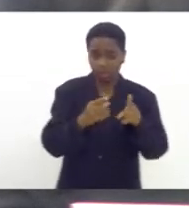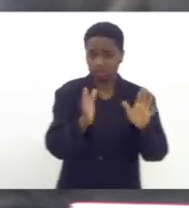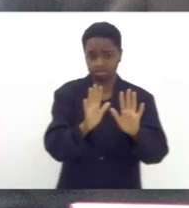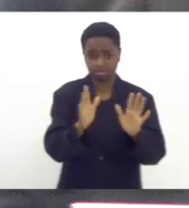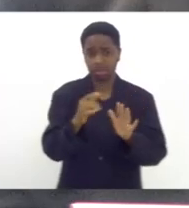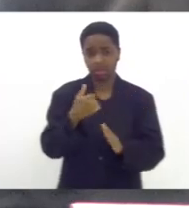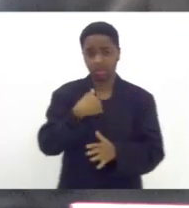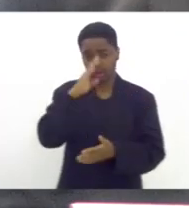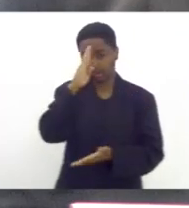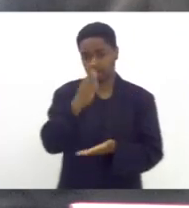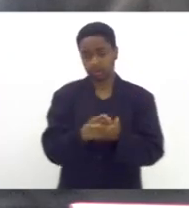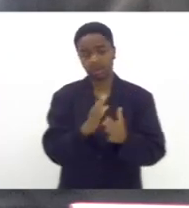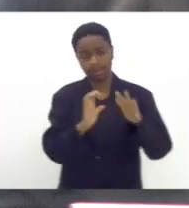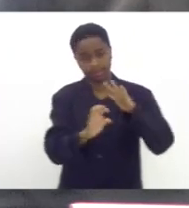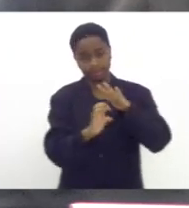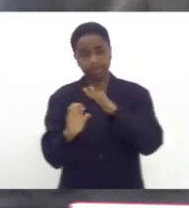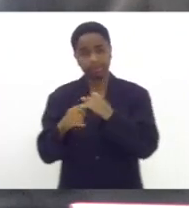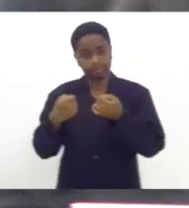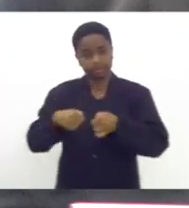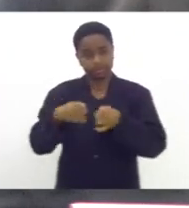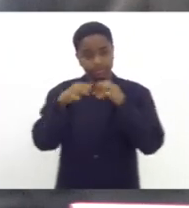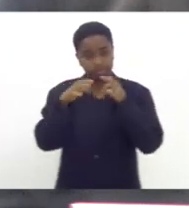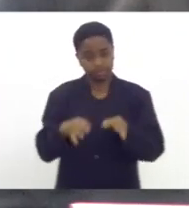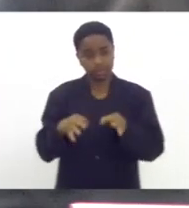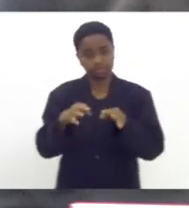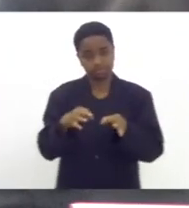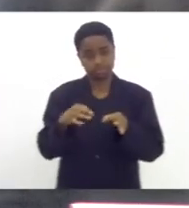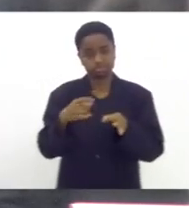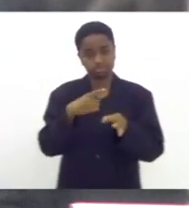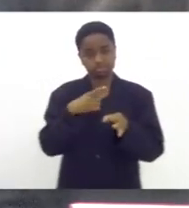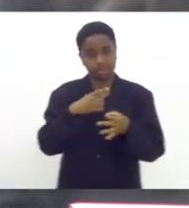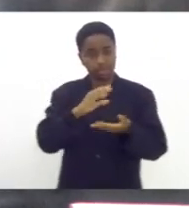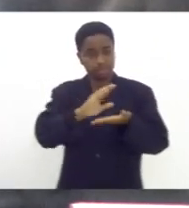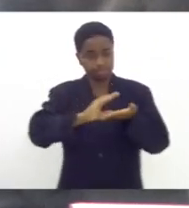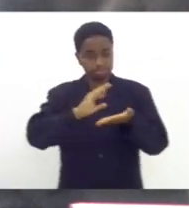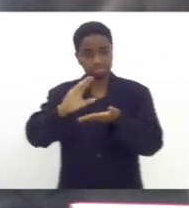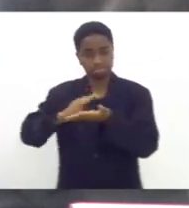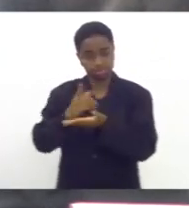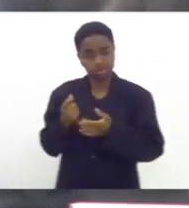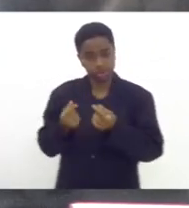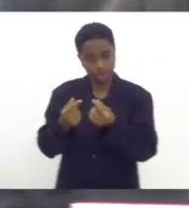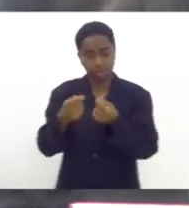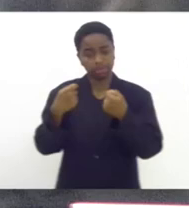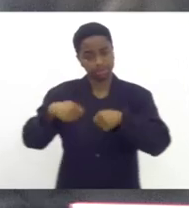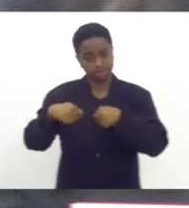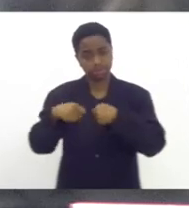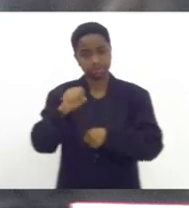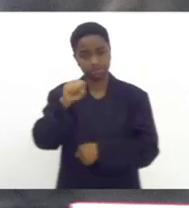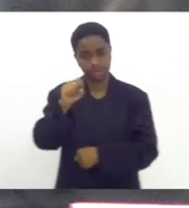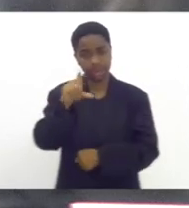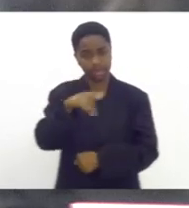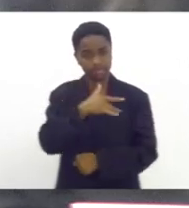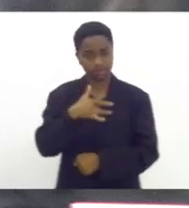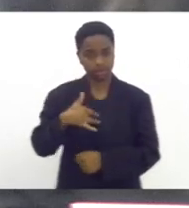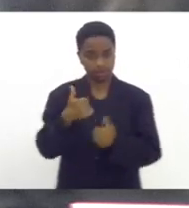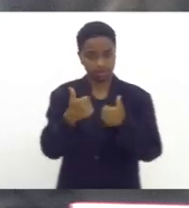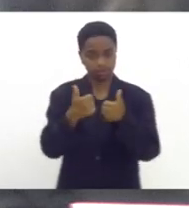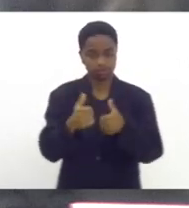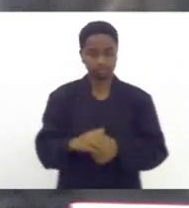mundo empresas precisam né viver lucrar isto é